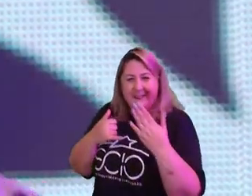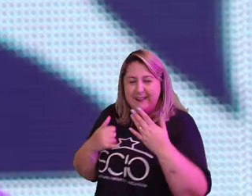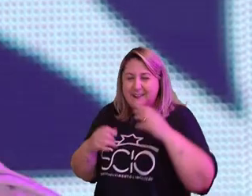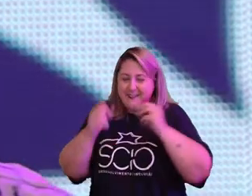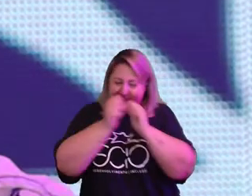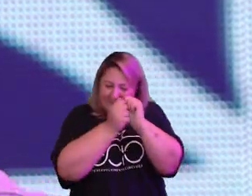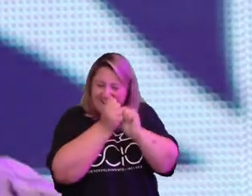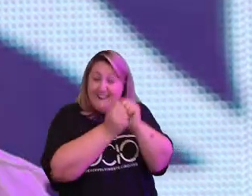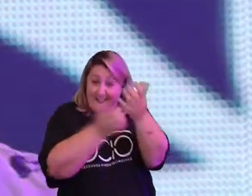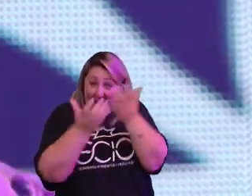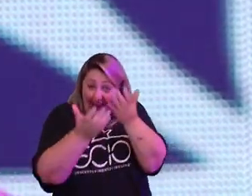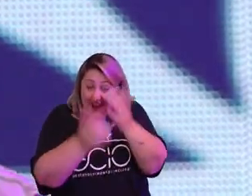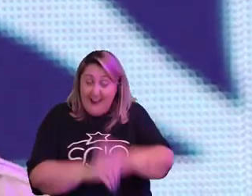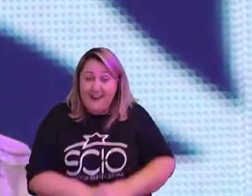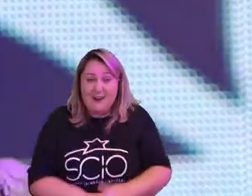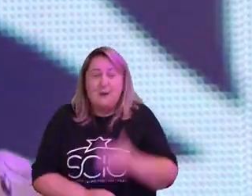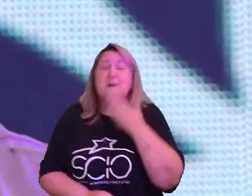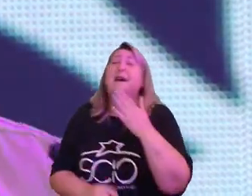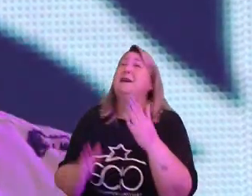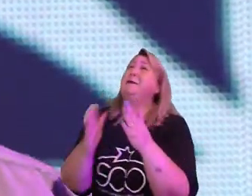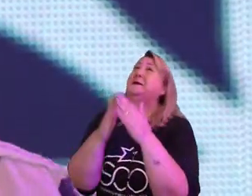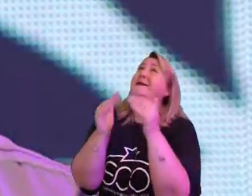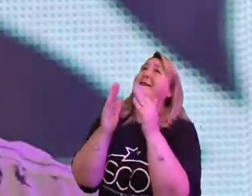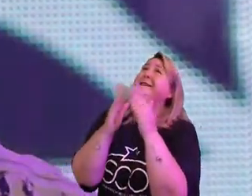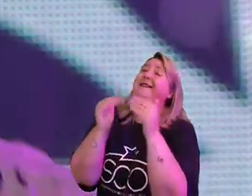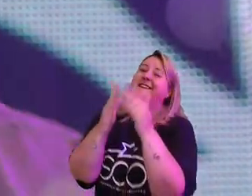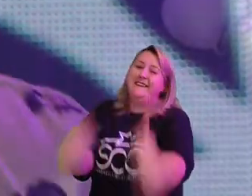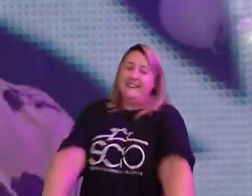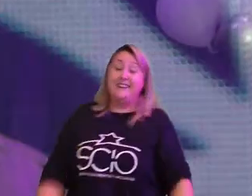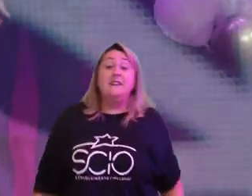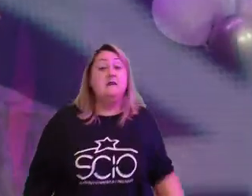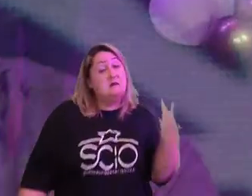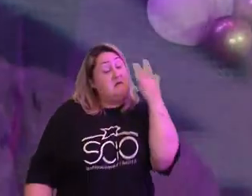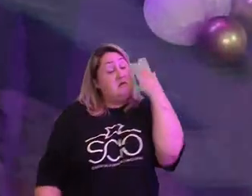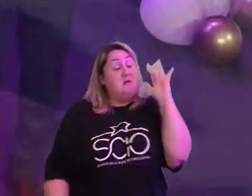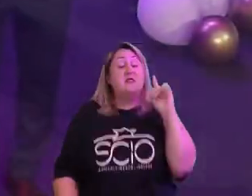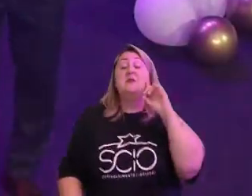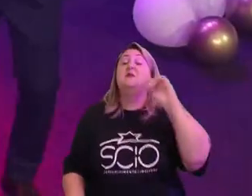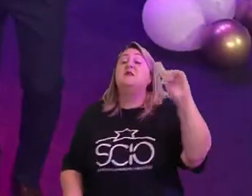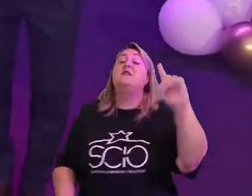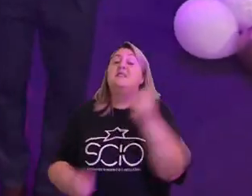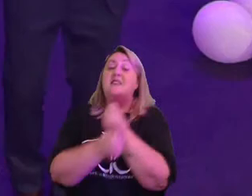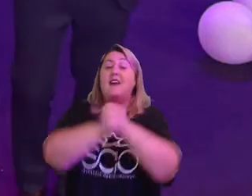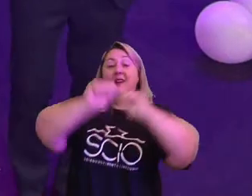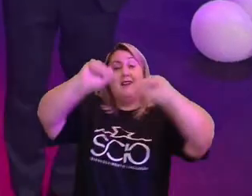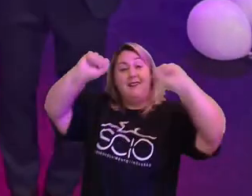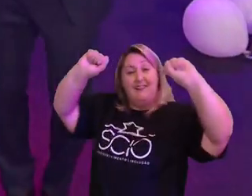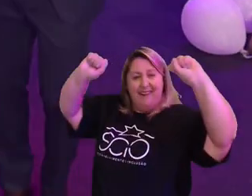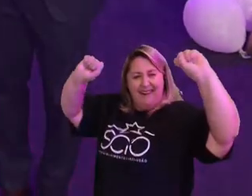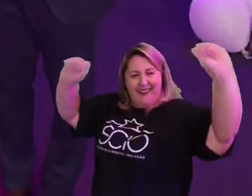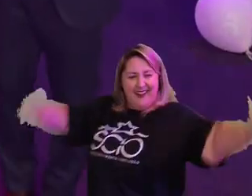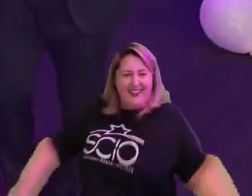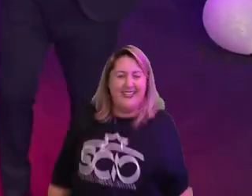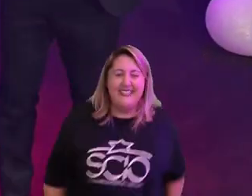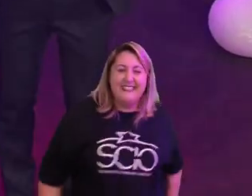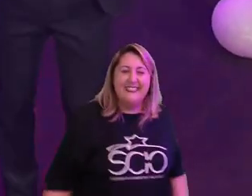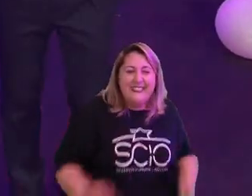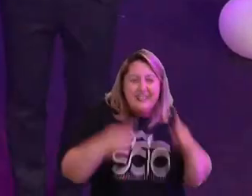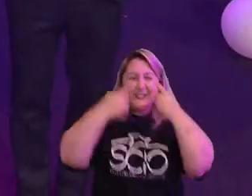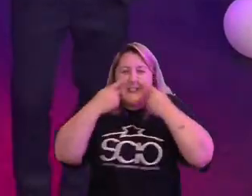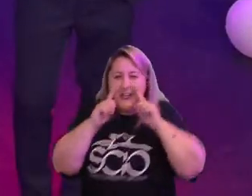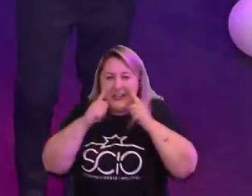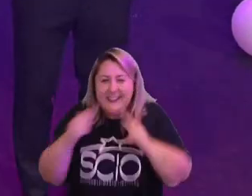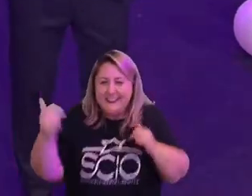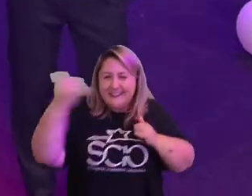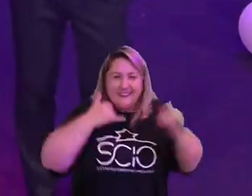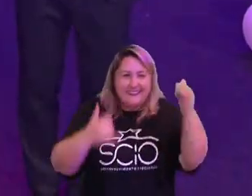que eu deixo de novo. Me pede socorro. Quem sabe eu vou? Vai, Anjo. Quero mandar